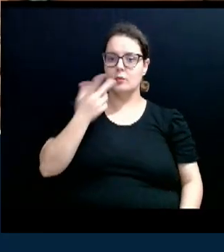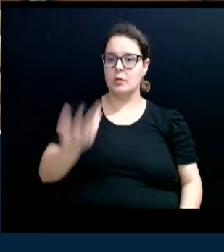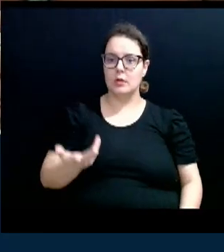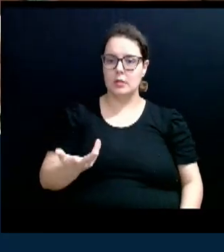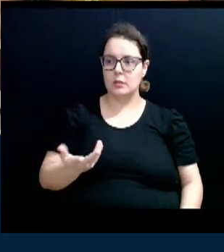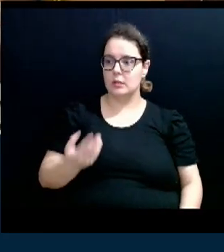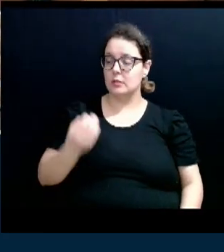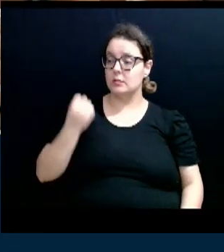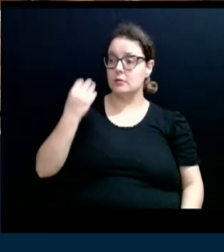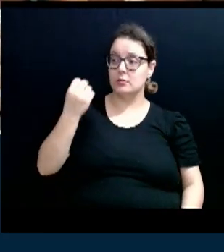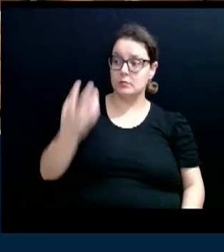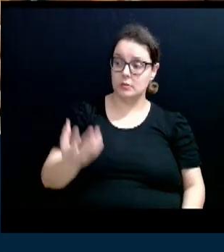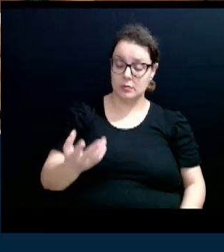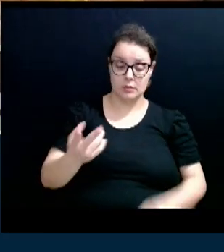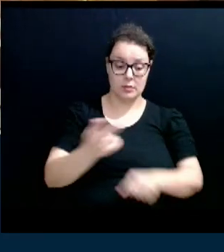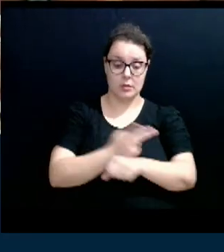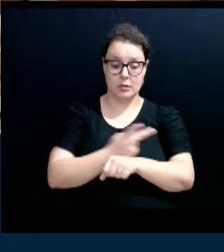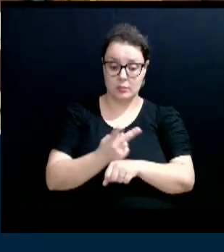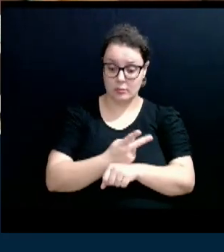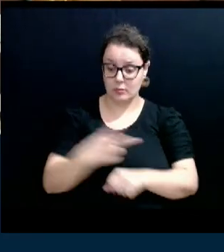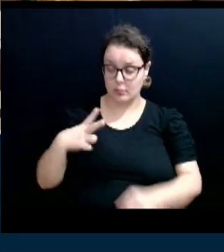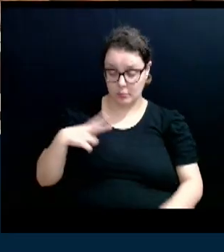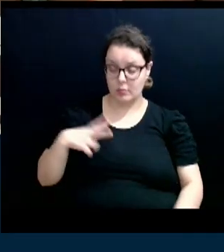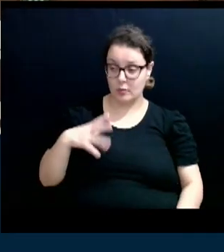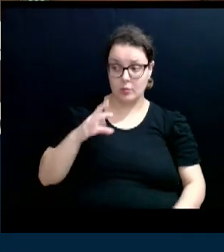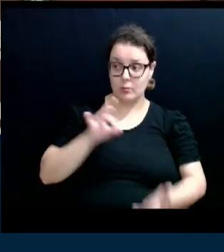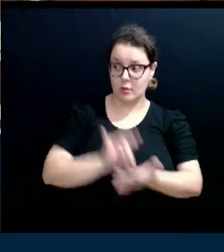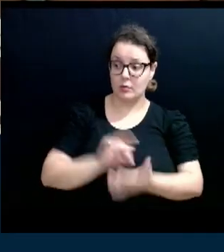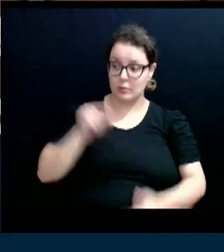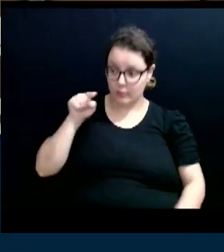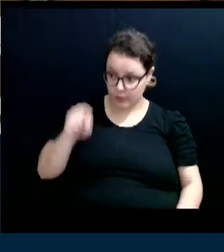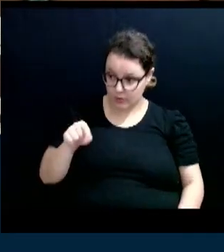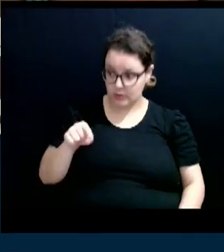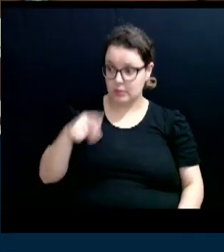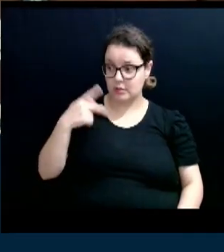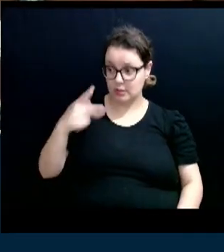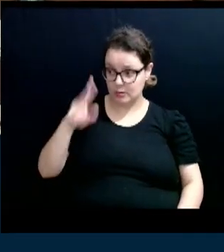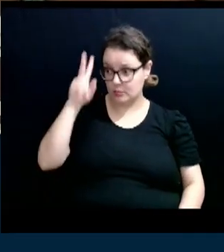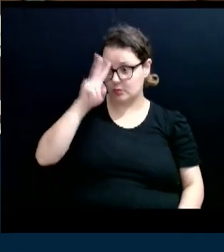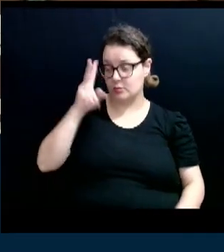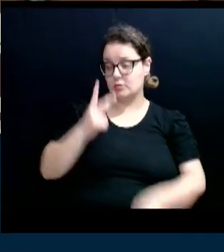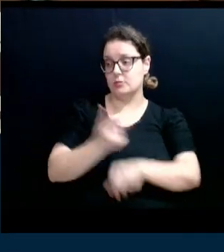dessa busca pessoal mesmo? Você e a história que você estava buscando.